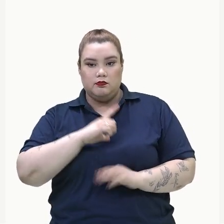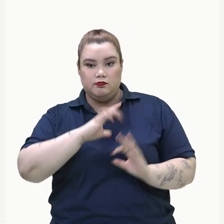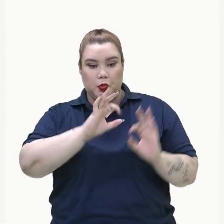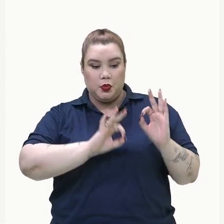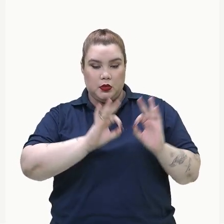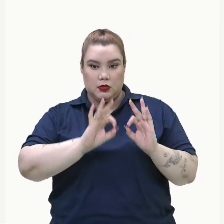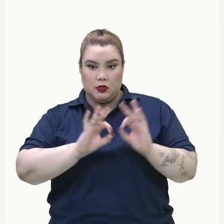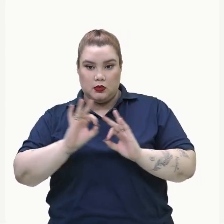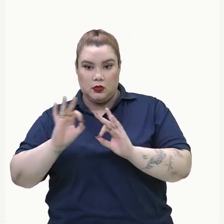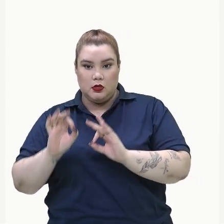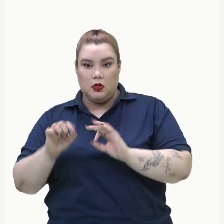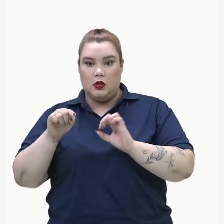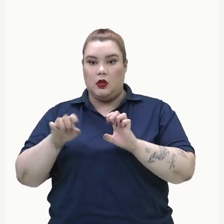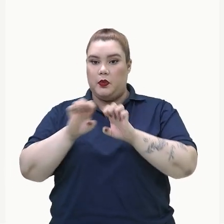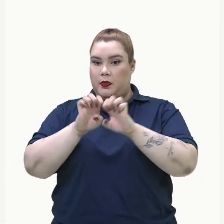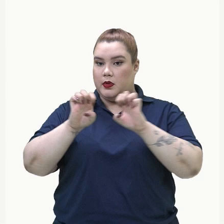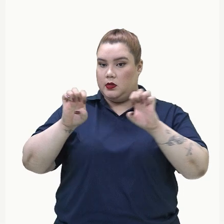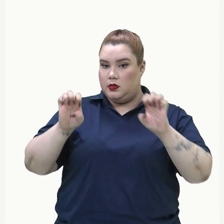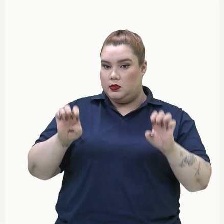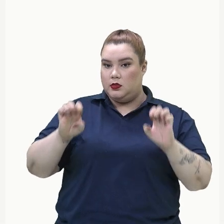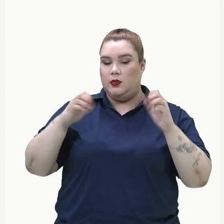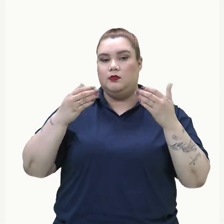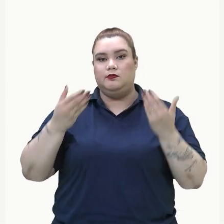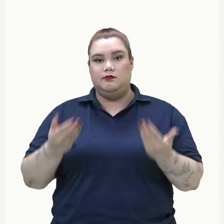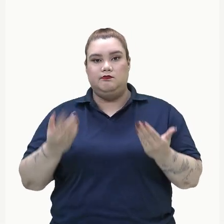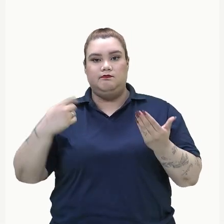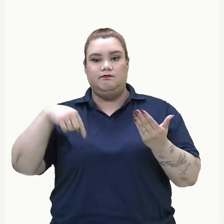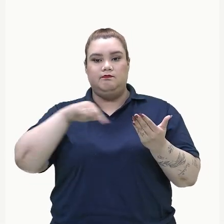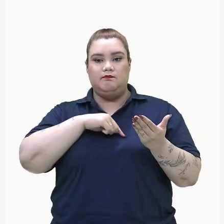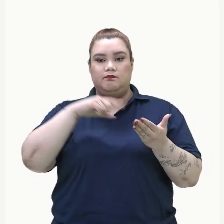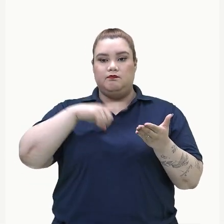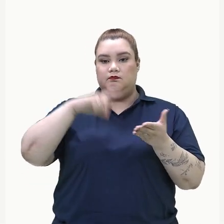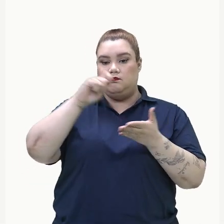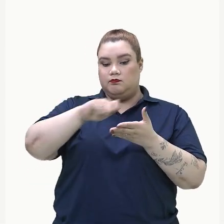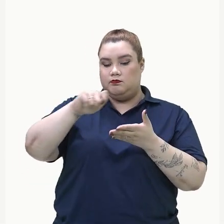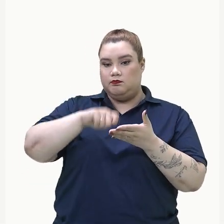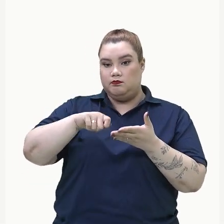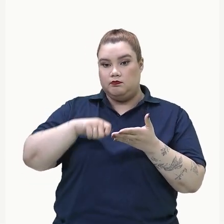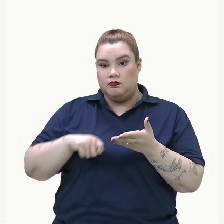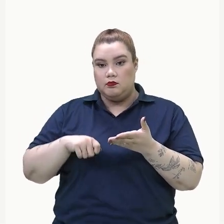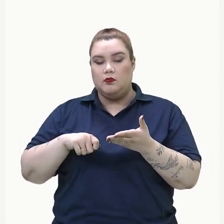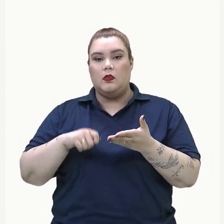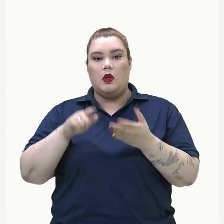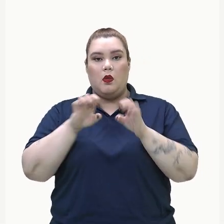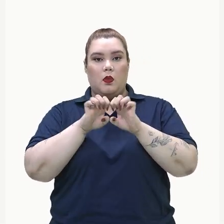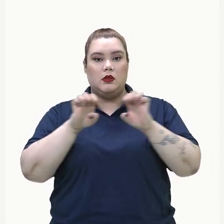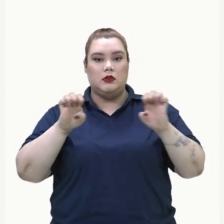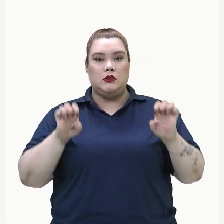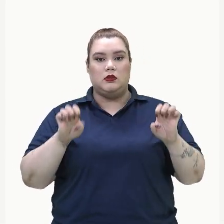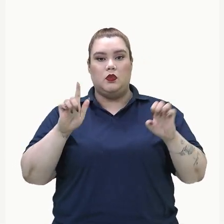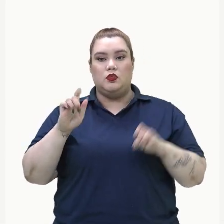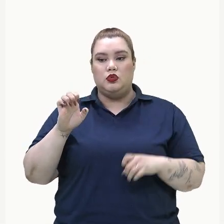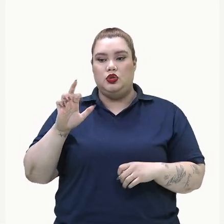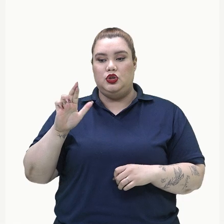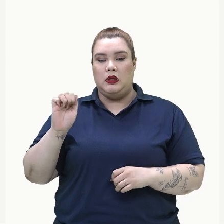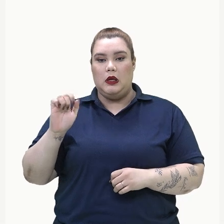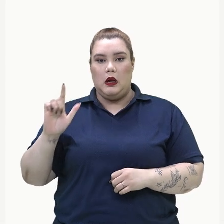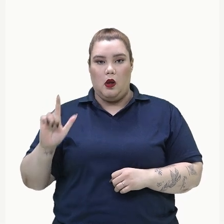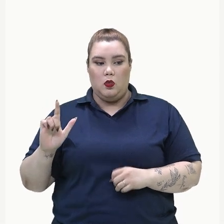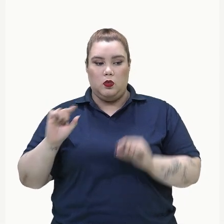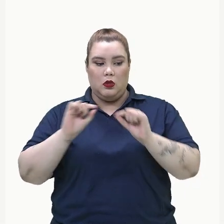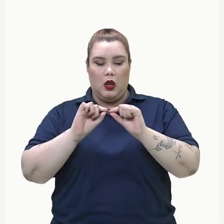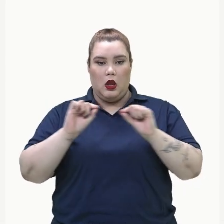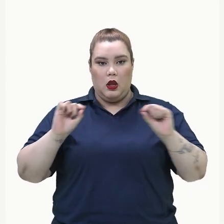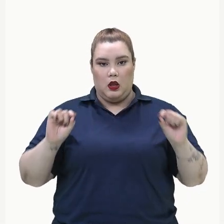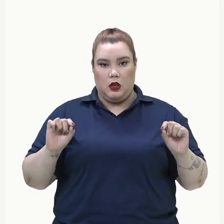trabalho, né, na equação para a gente escrever, então, a equação geral da reta. Olha só, então,